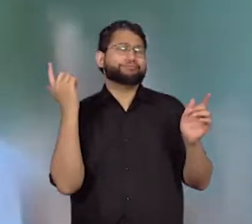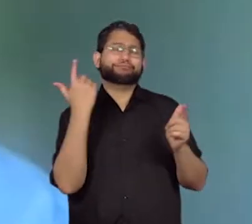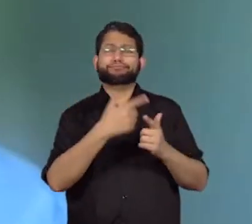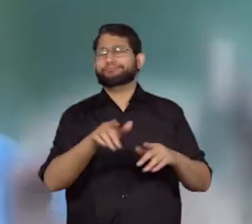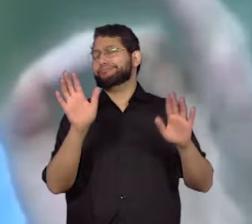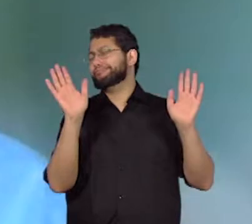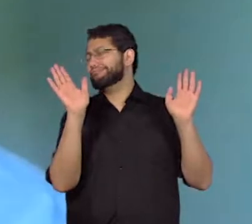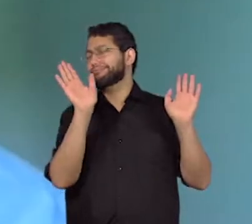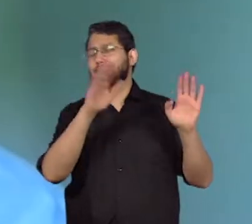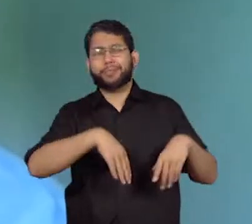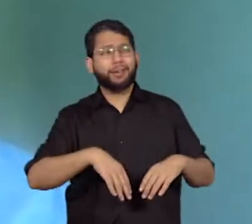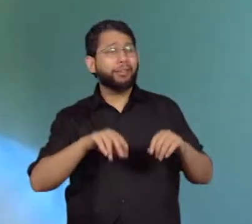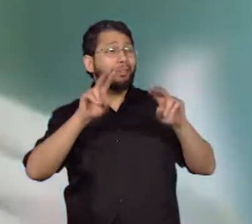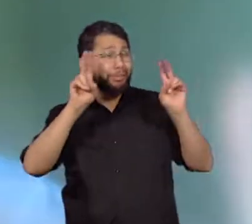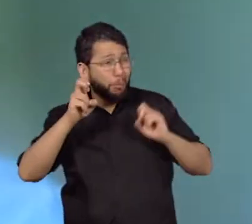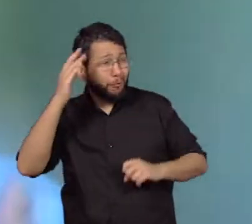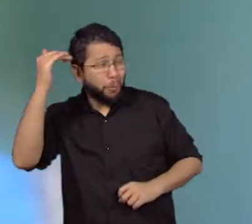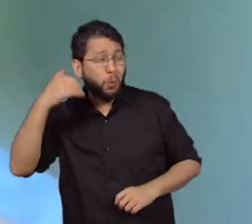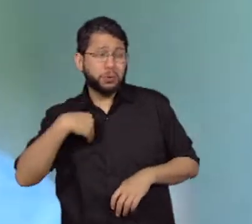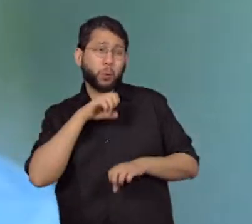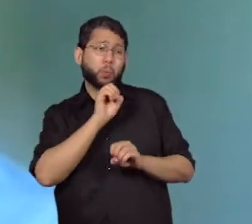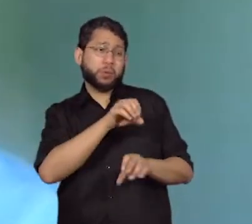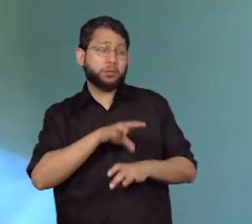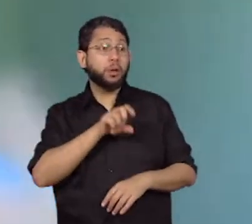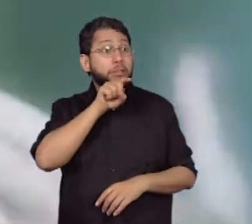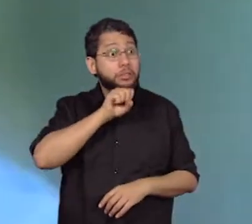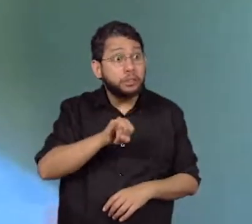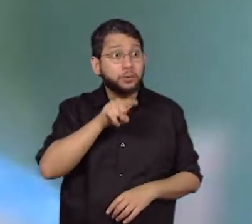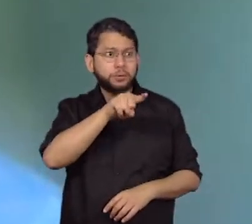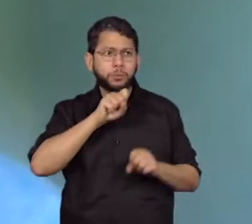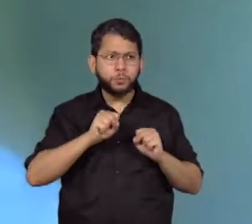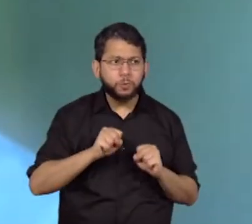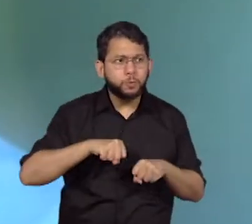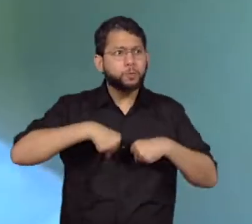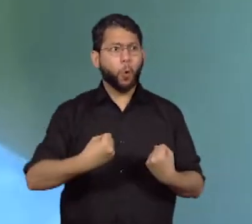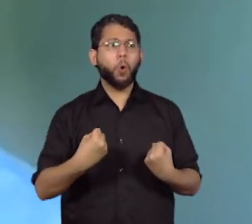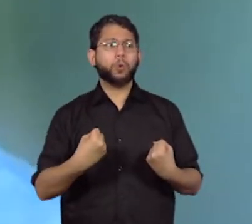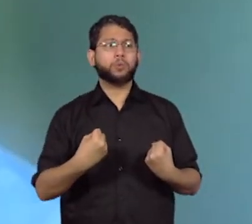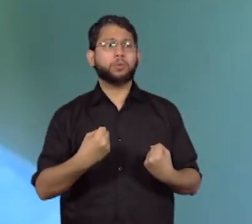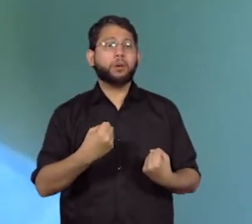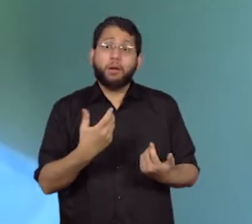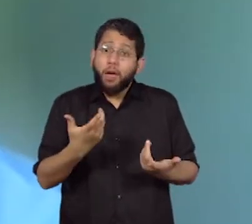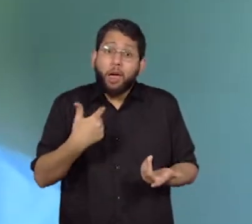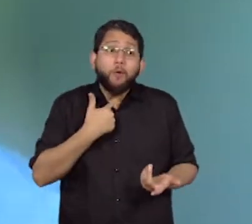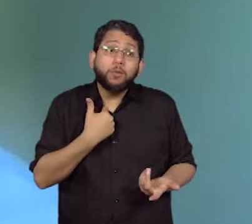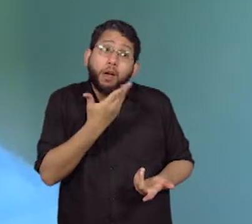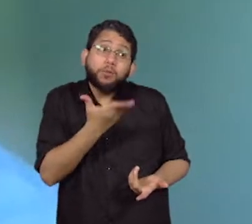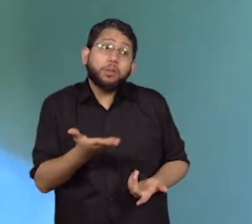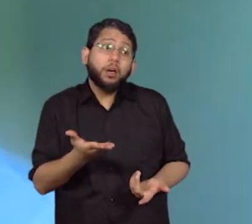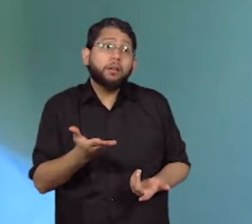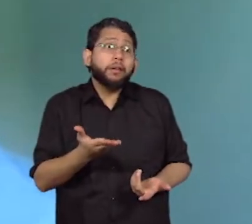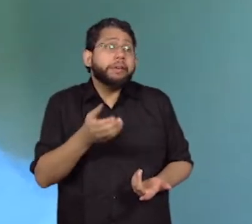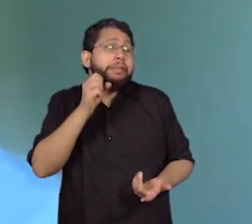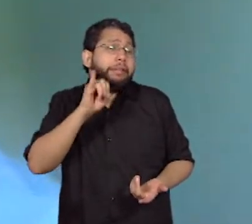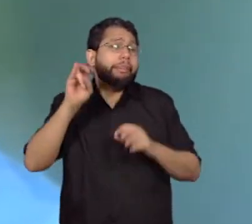sobre famoso você aprende, mas se você trabalha bem, é isso que eu gosto, é isso que eu quero. Sobre o universo das celebridades eu conheço, eu